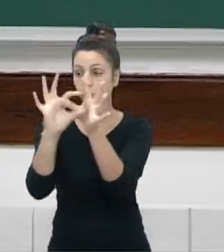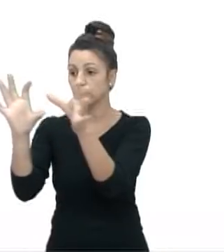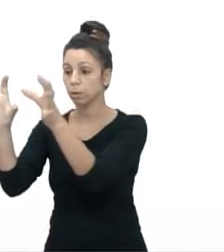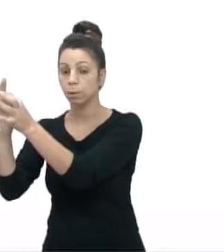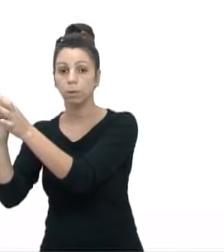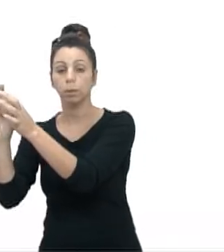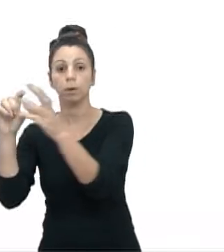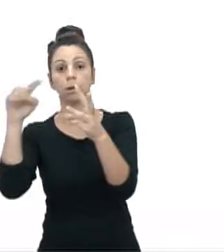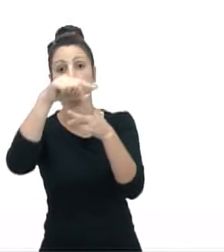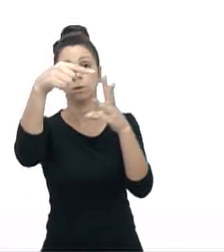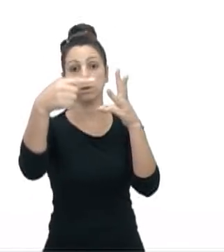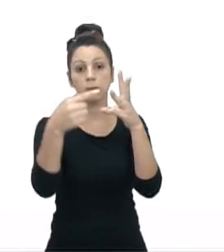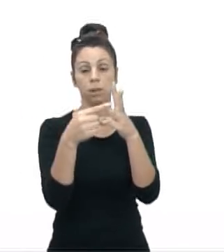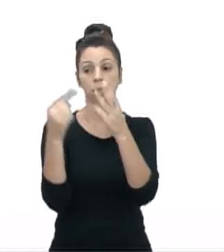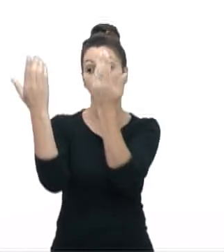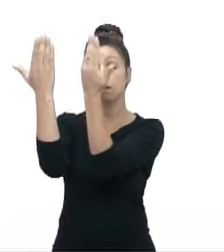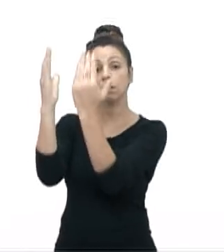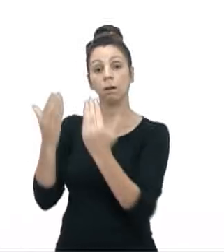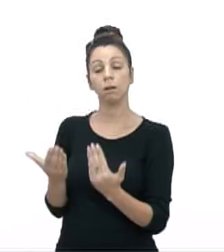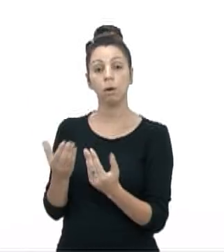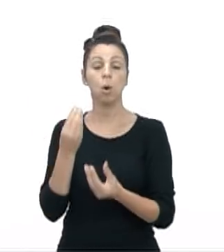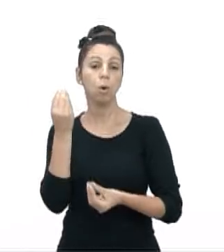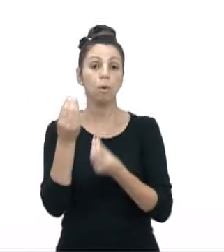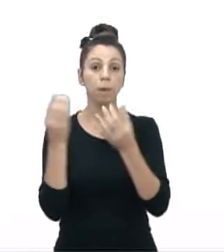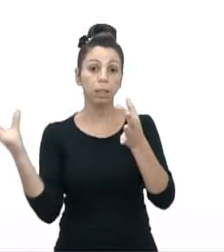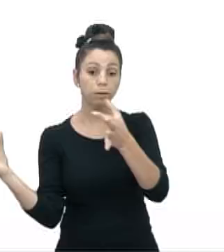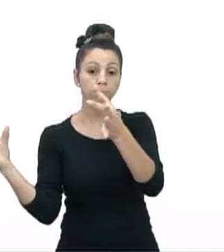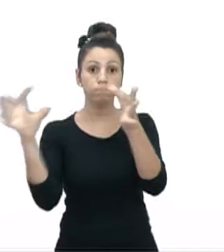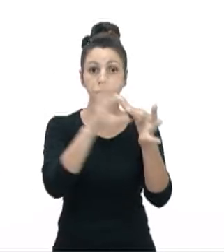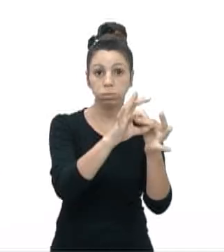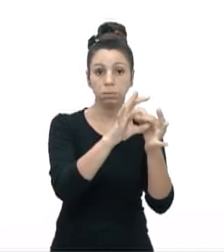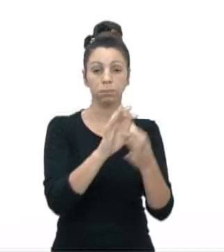3 folders analisados, como que eles dialogam.